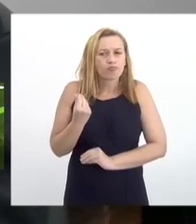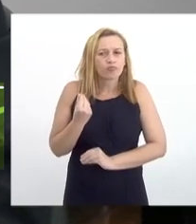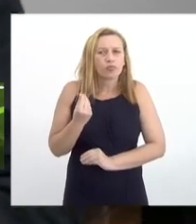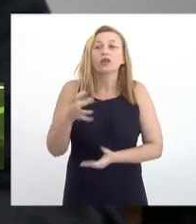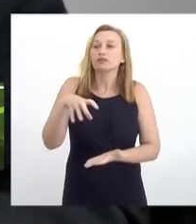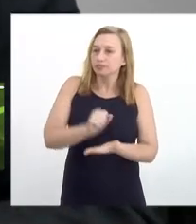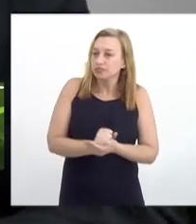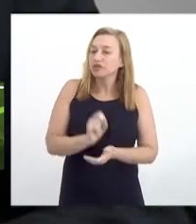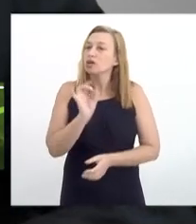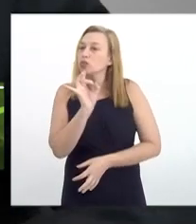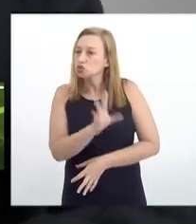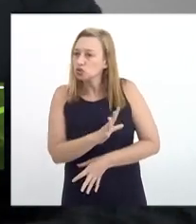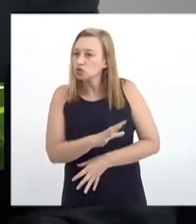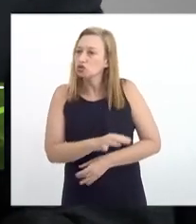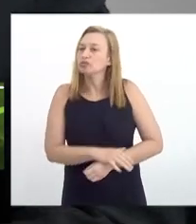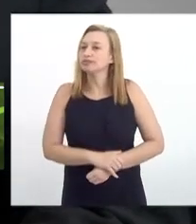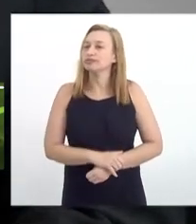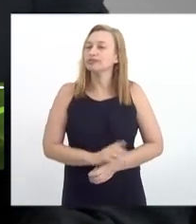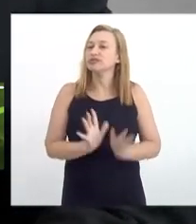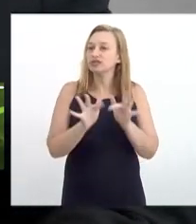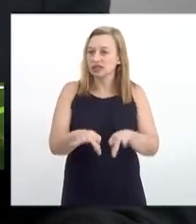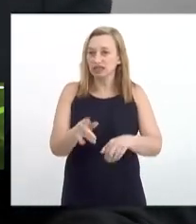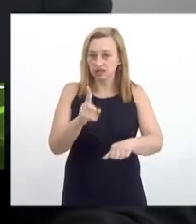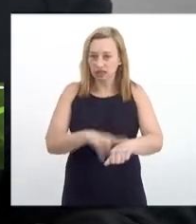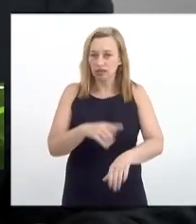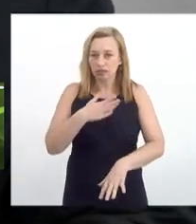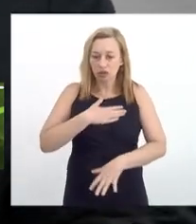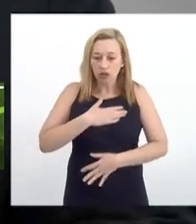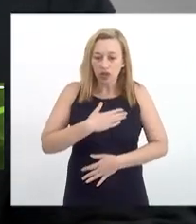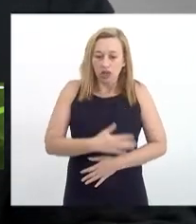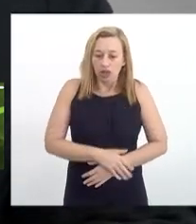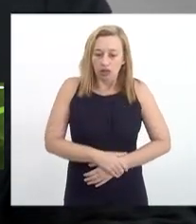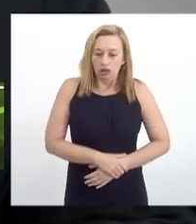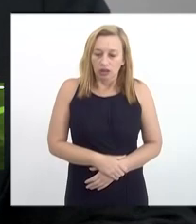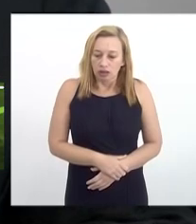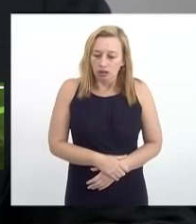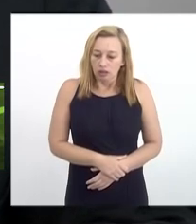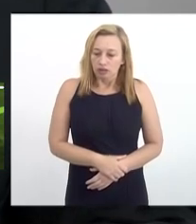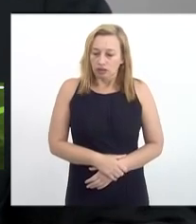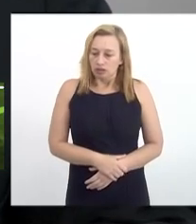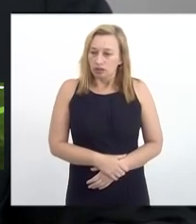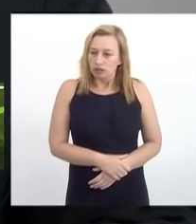esse registro. E, por último, e aí terminando o meu tempo, André, por último, eu queria